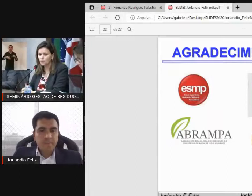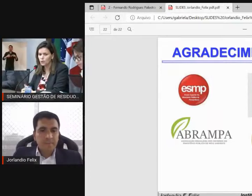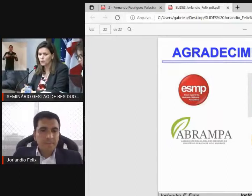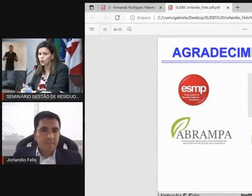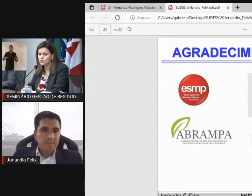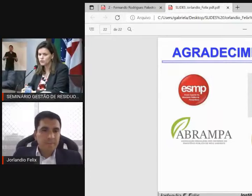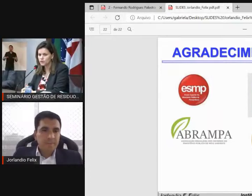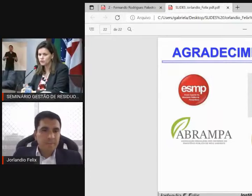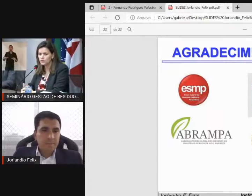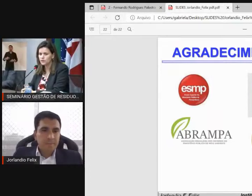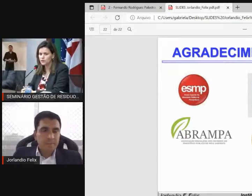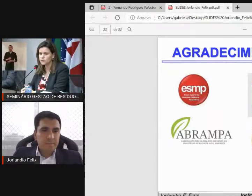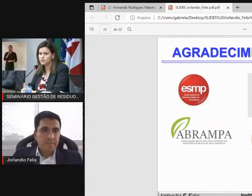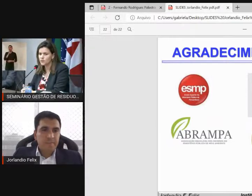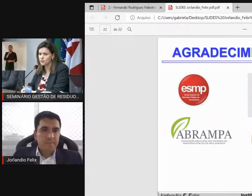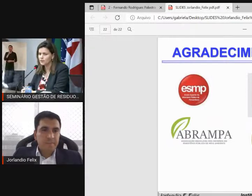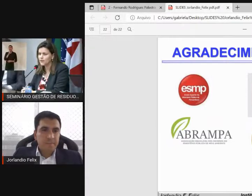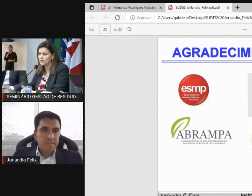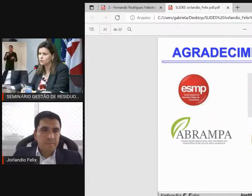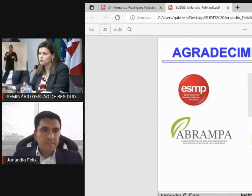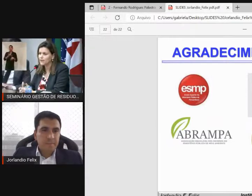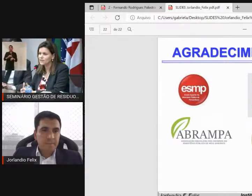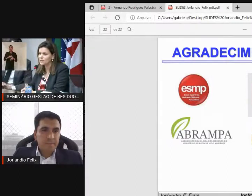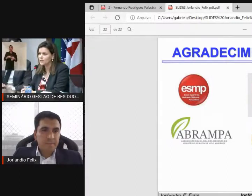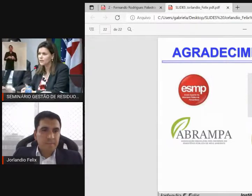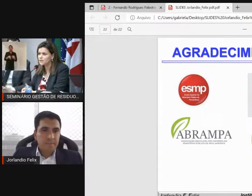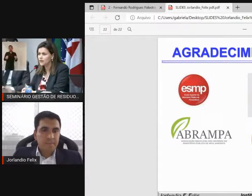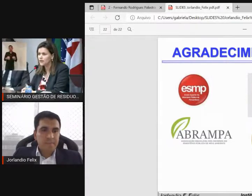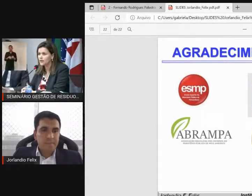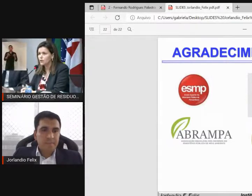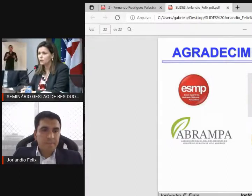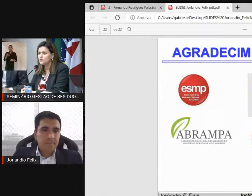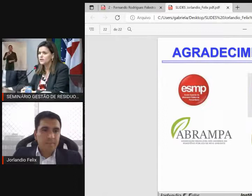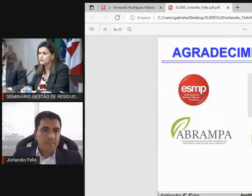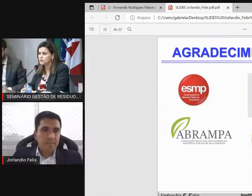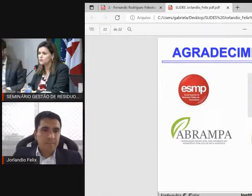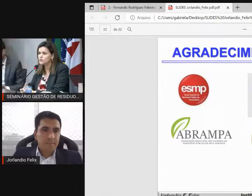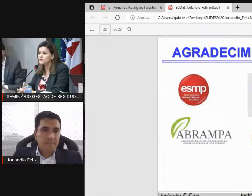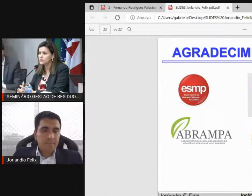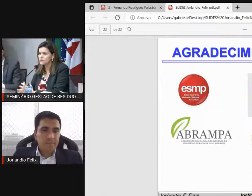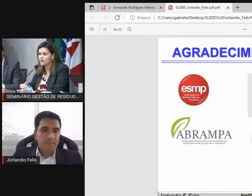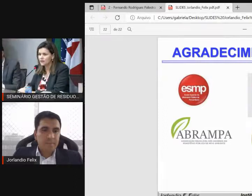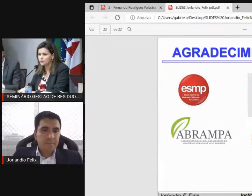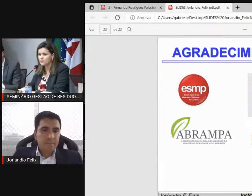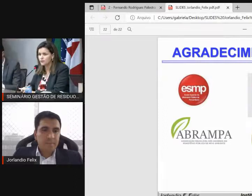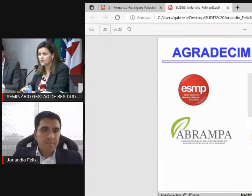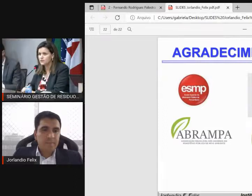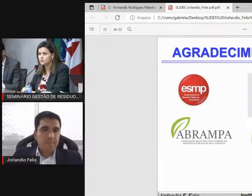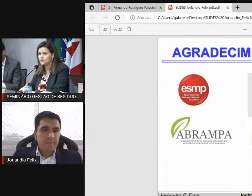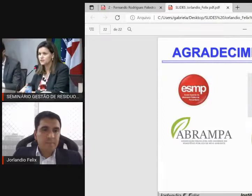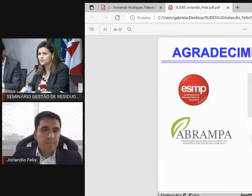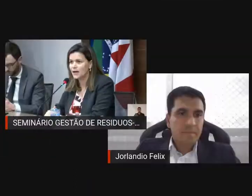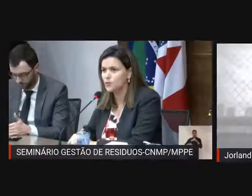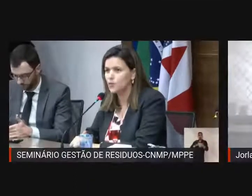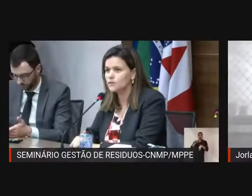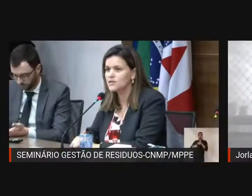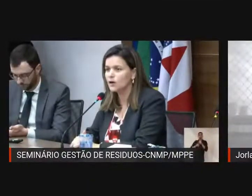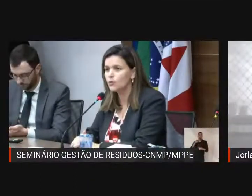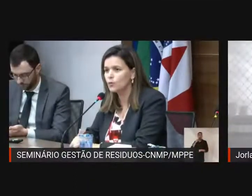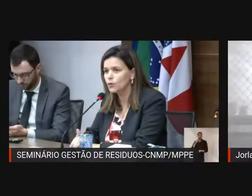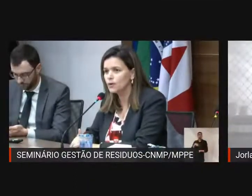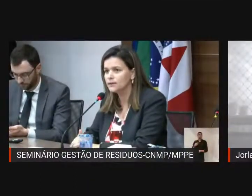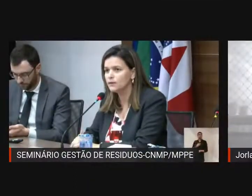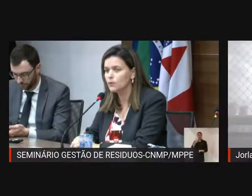ainda como um pó de vidro que possa ser aproveitado e quando traz também essa utilização, inclusive, pelos catadores. É um resíduo que a gente sabe o quanto